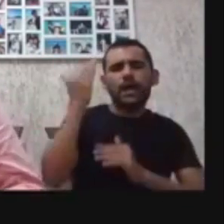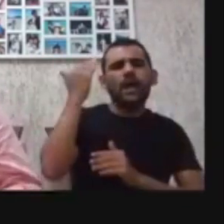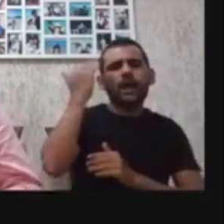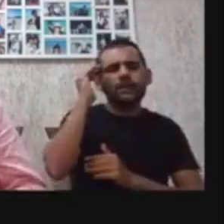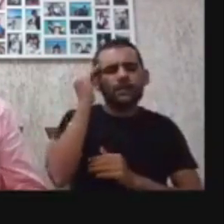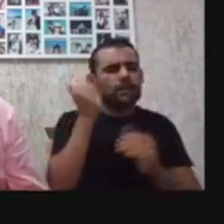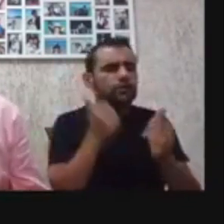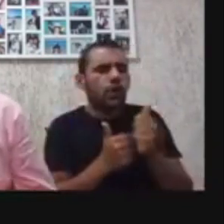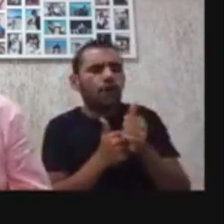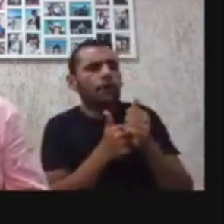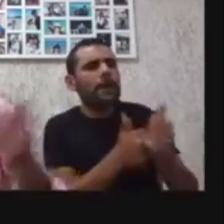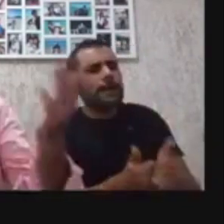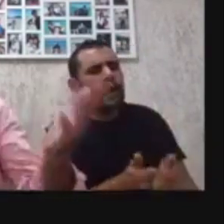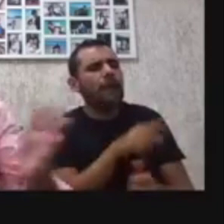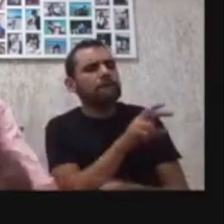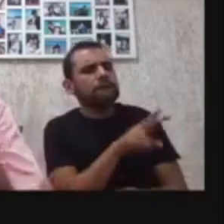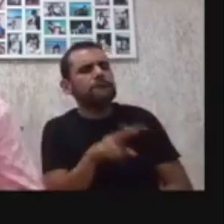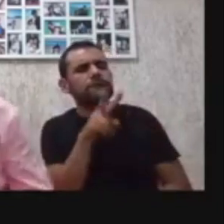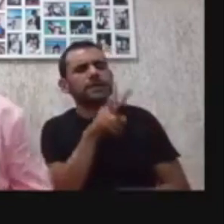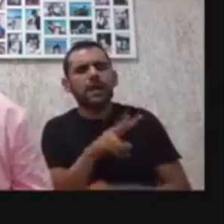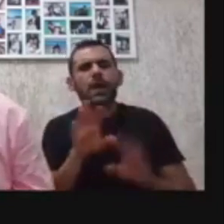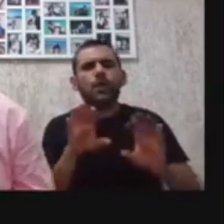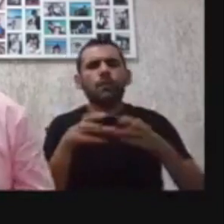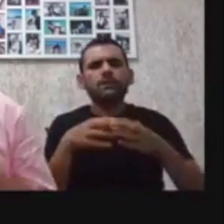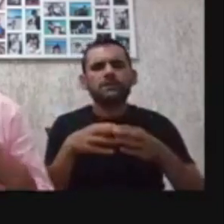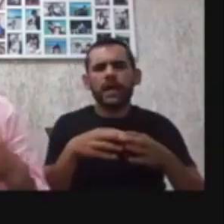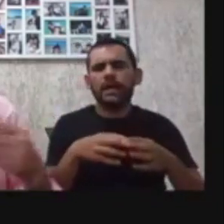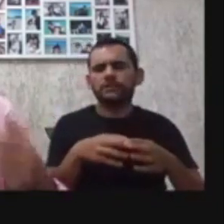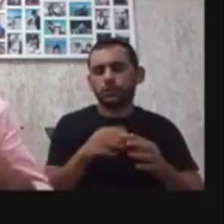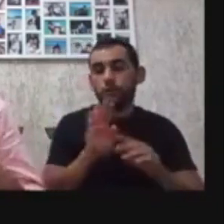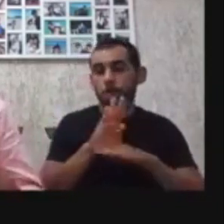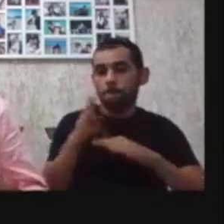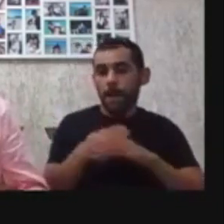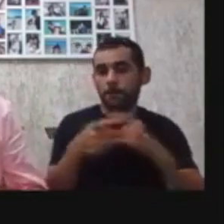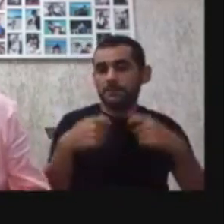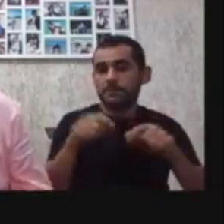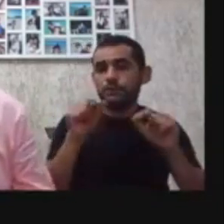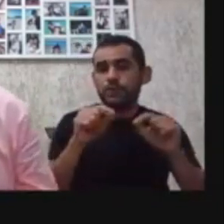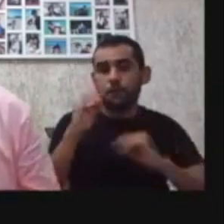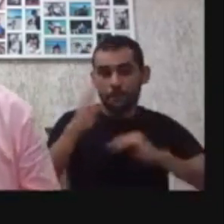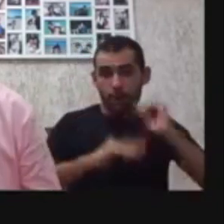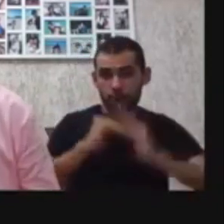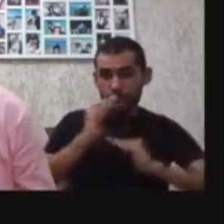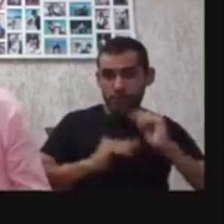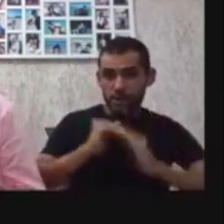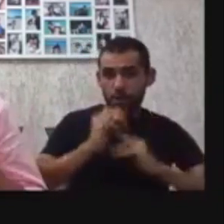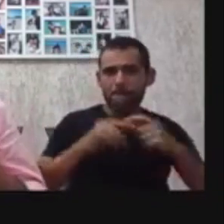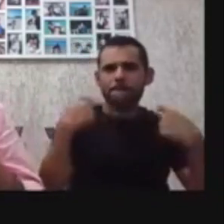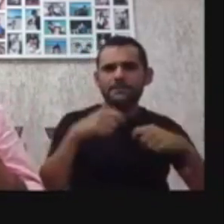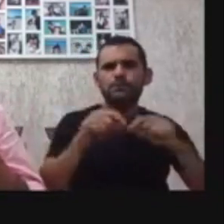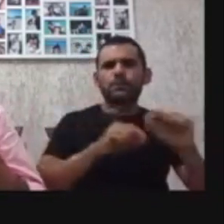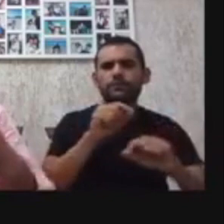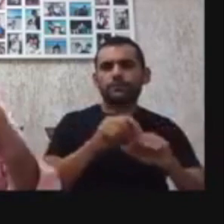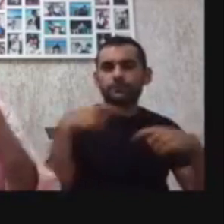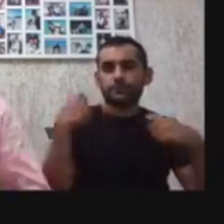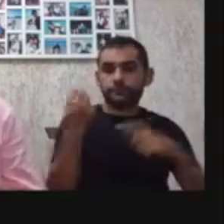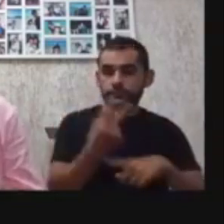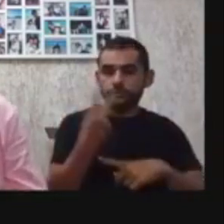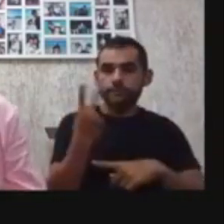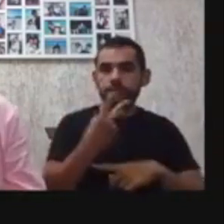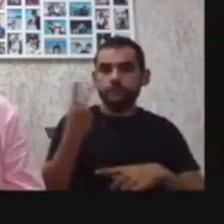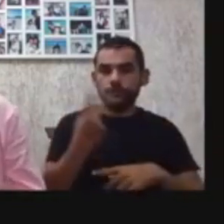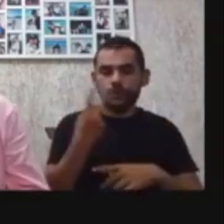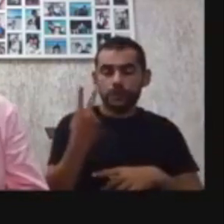aquela comunidade, no que realmente aquele bairro precisa. O profissional que ali está, ele precisa de uma certa valorização,